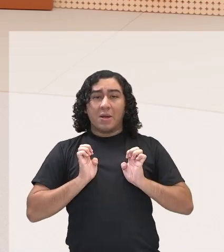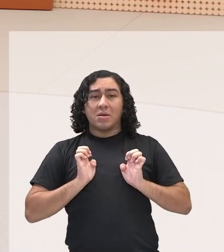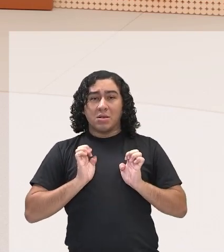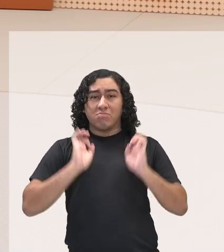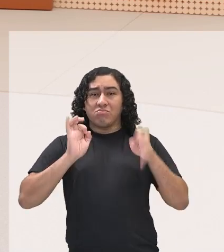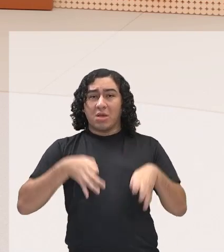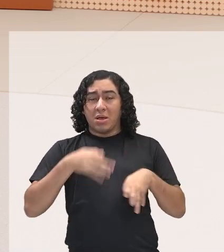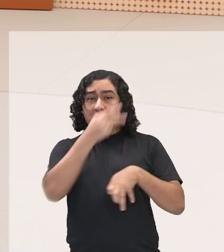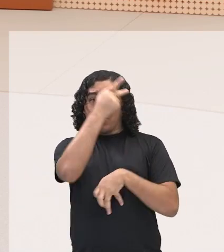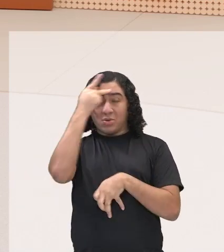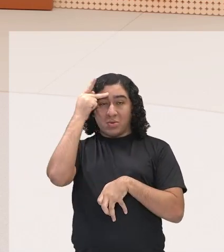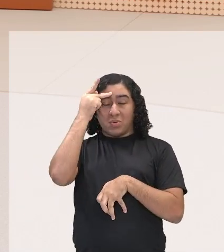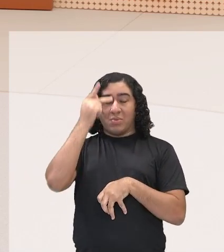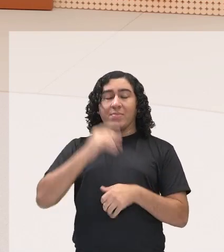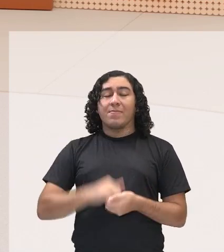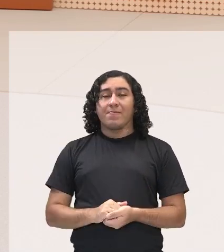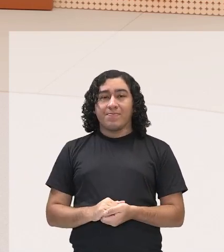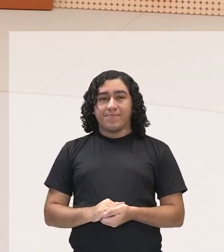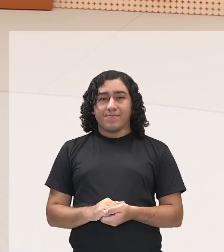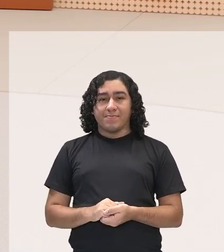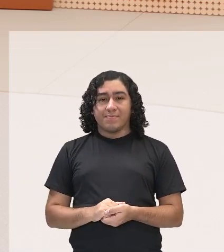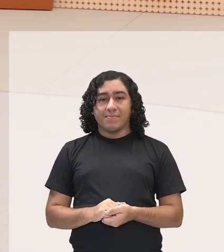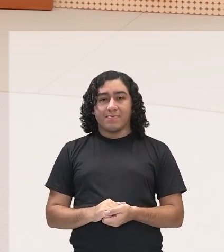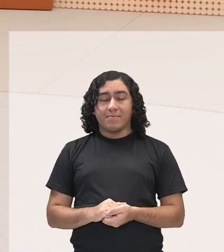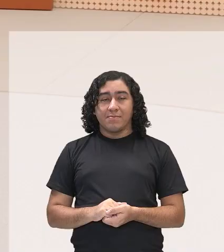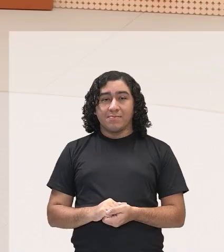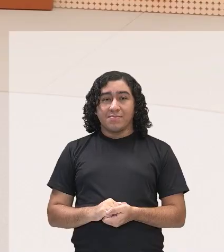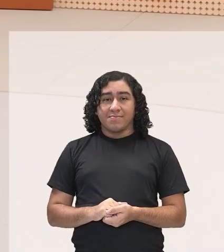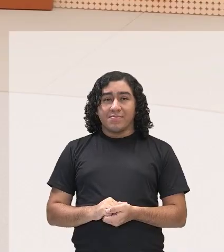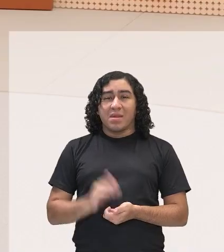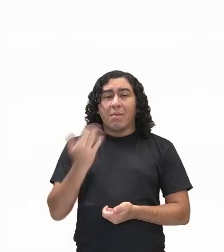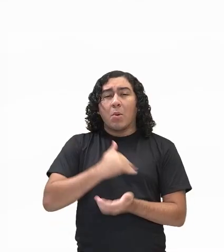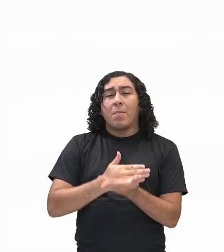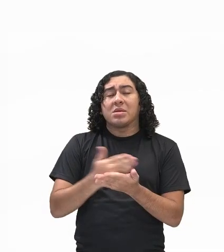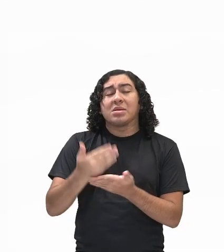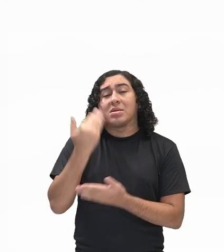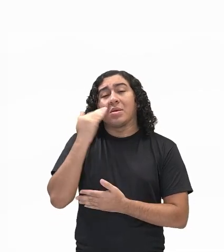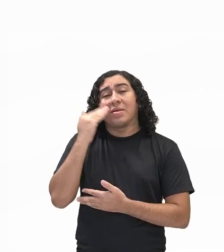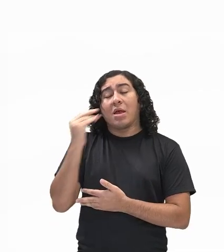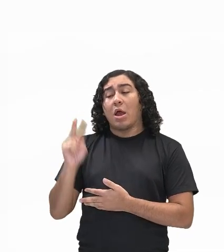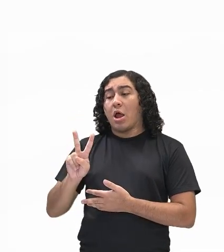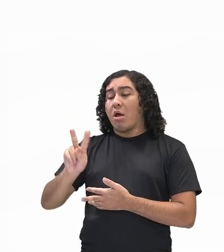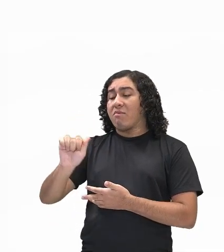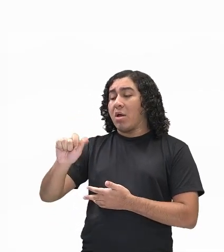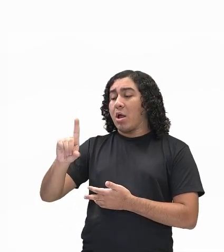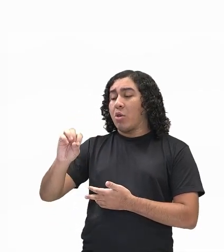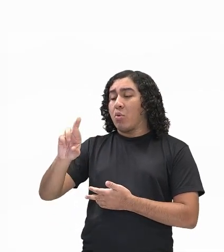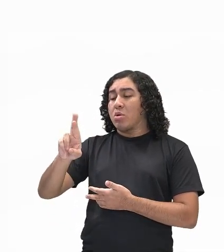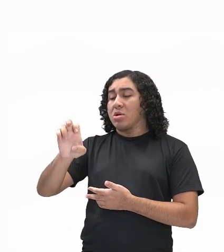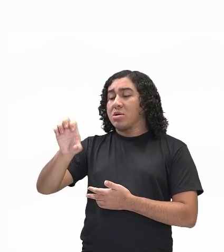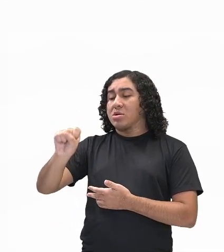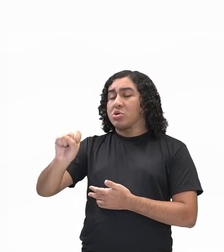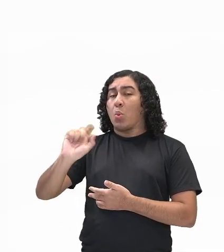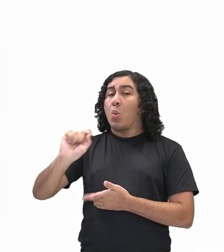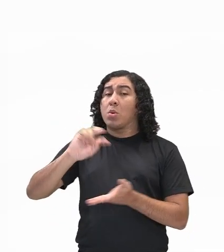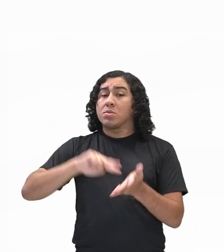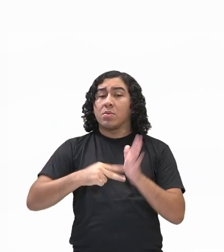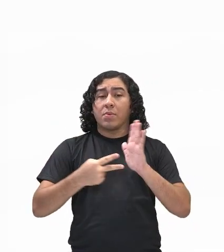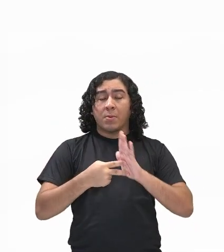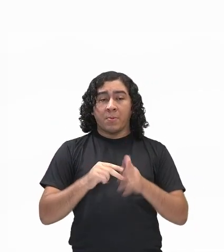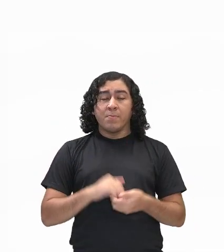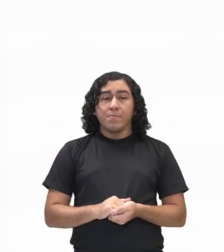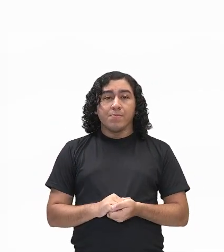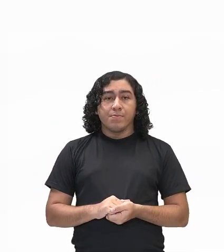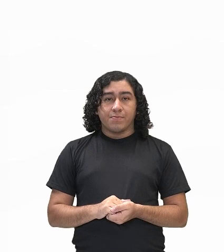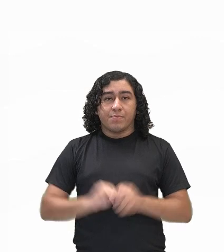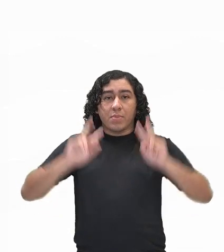isso? Então vamos lá, vamos começar verificando aqui um pouco sobre o que são esses valores. Olha, nós estamos falando dos valores